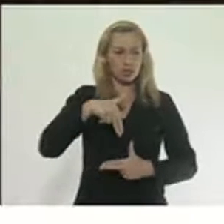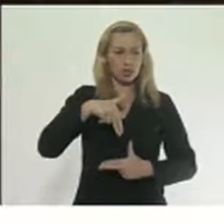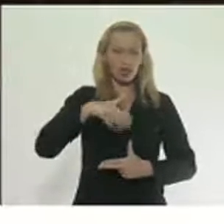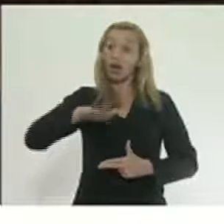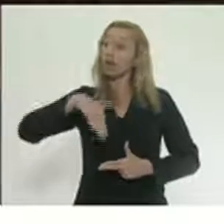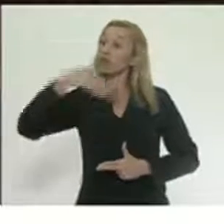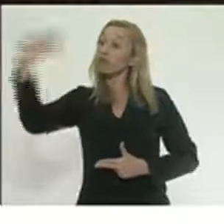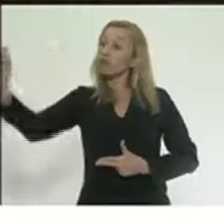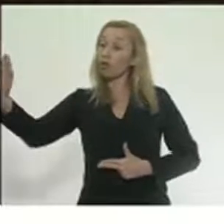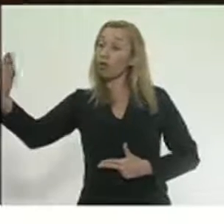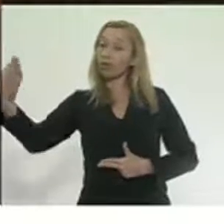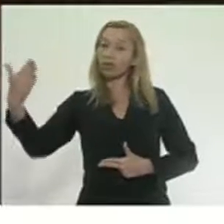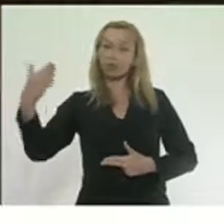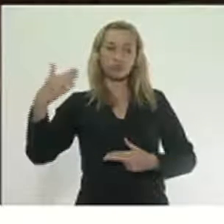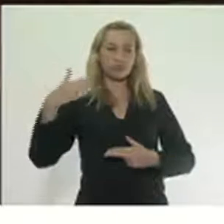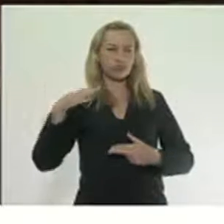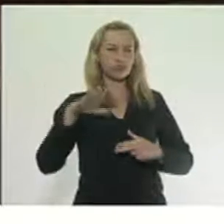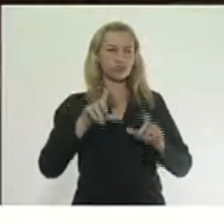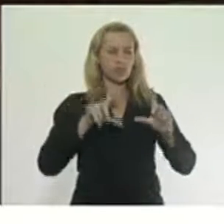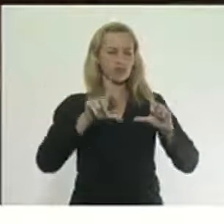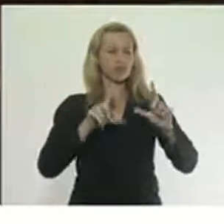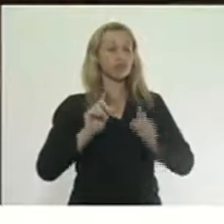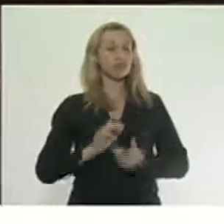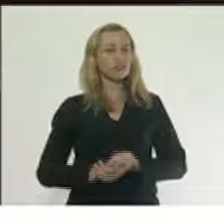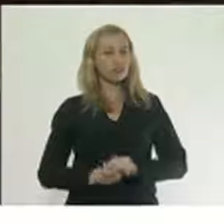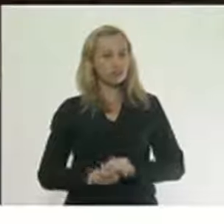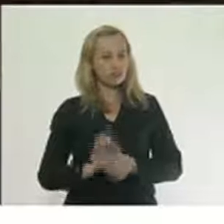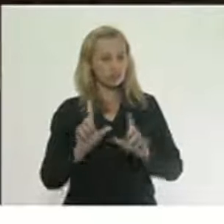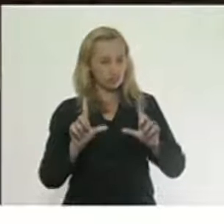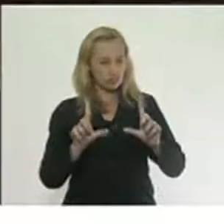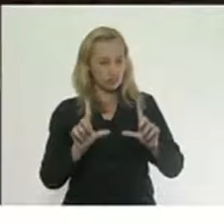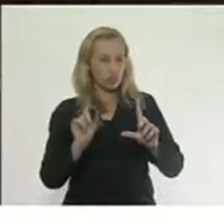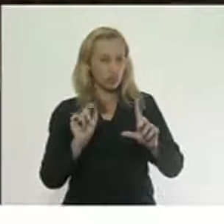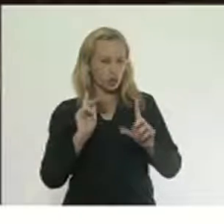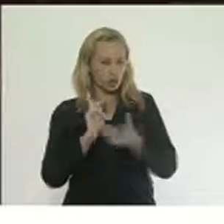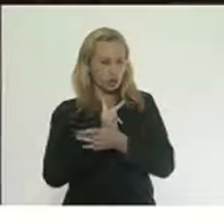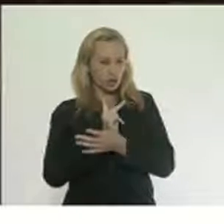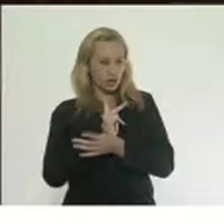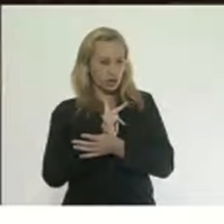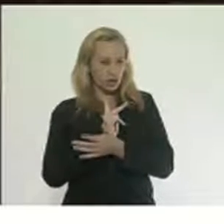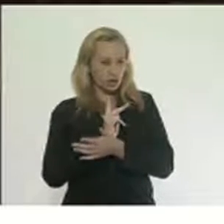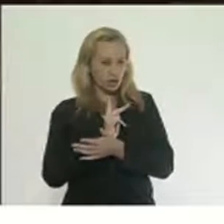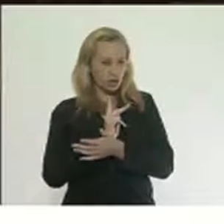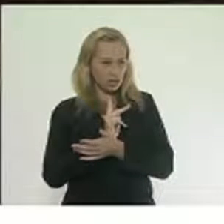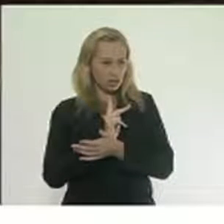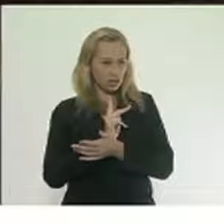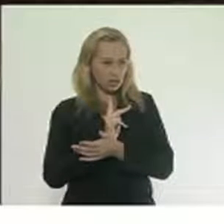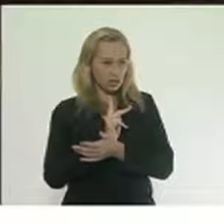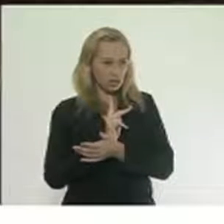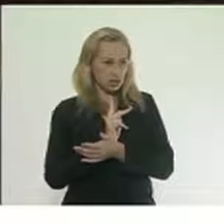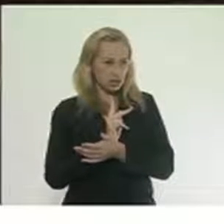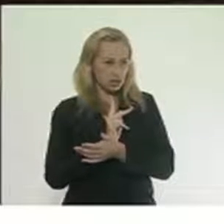fora, assistindo pela televisão, o que acontece nesta